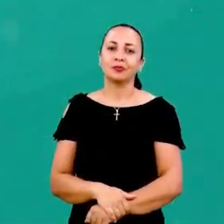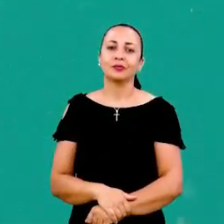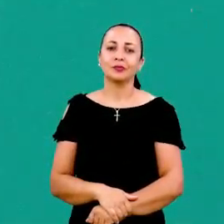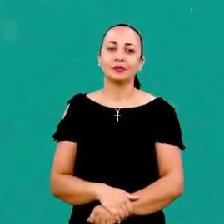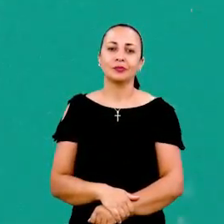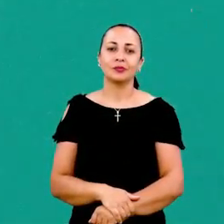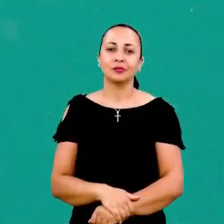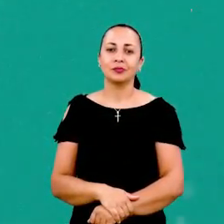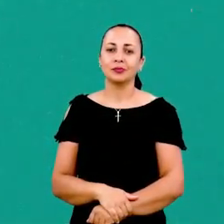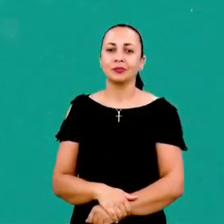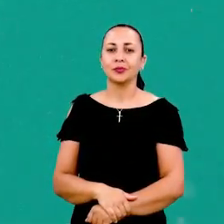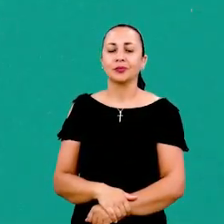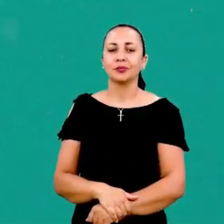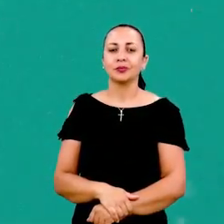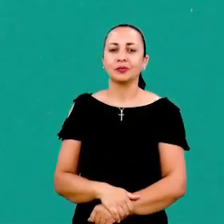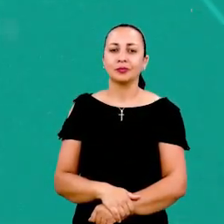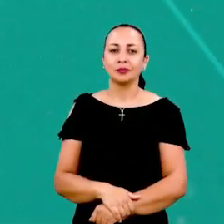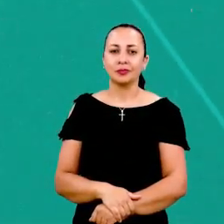Muito bem.